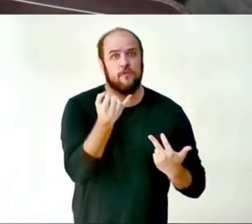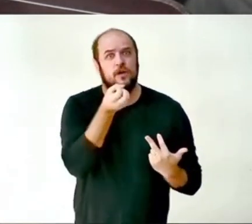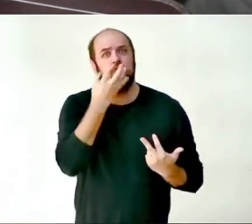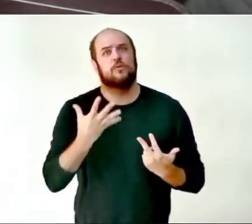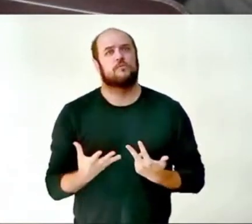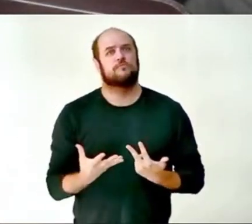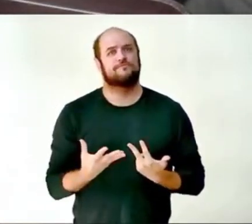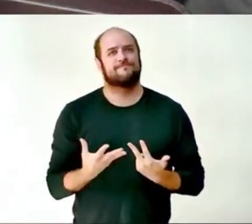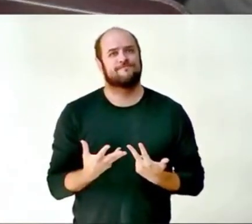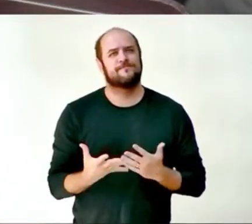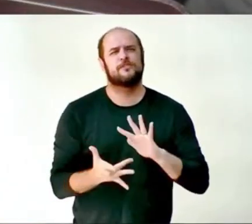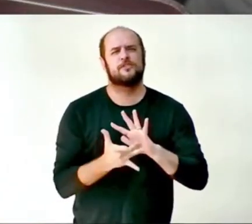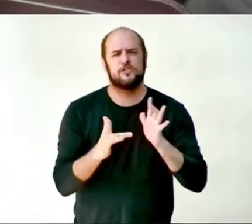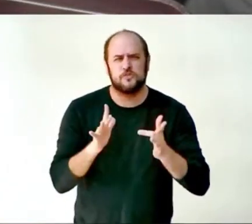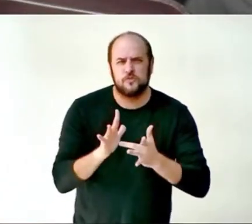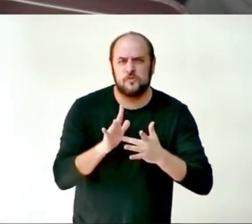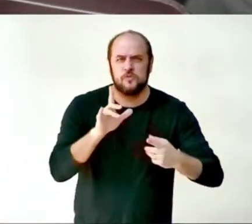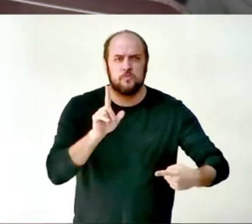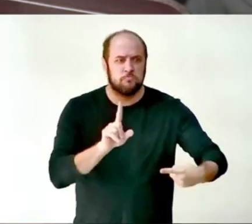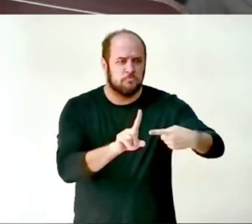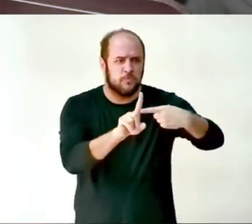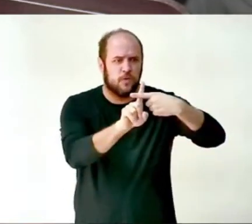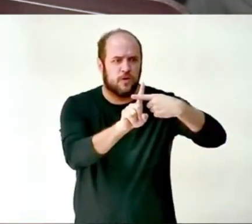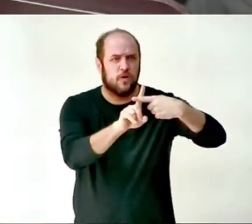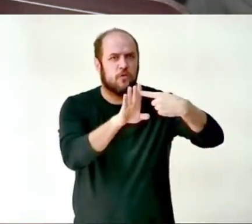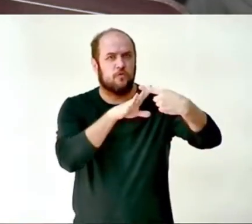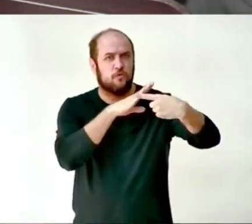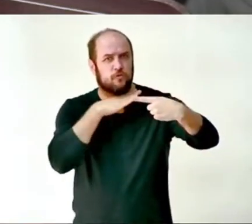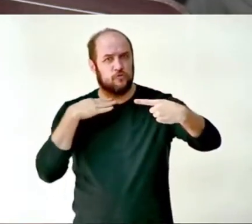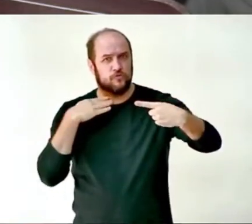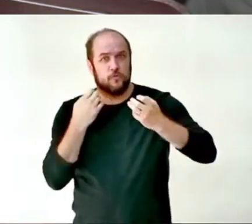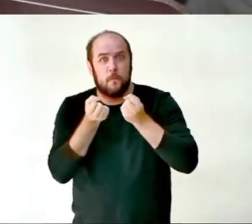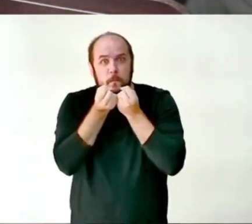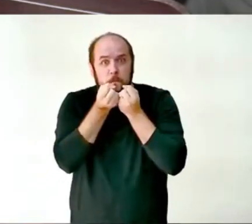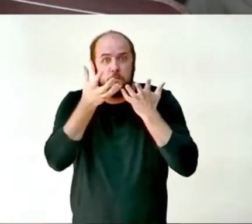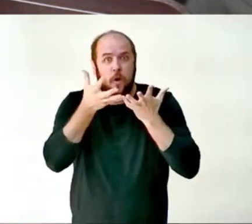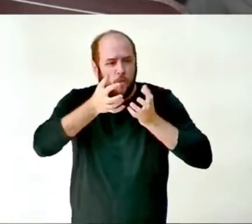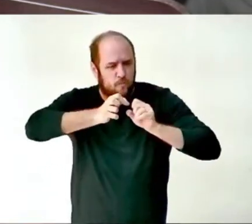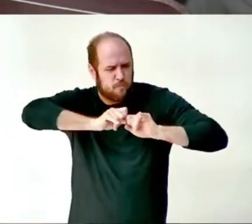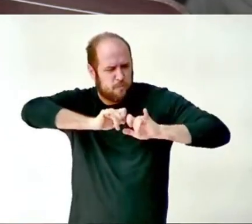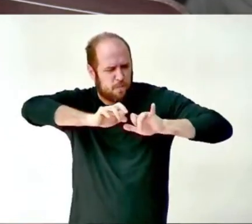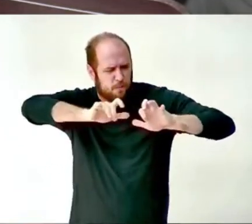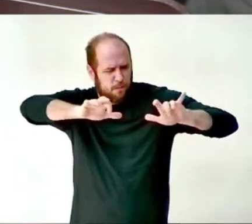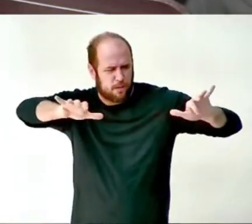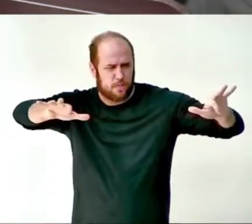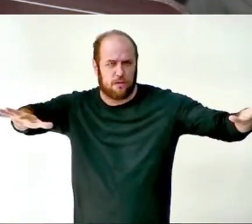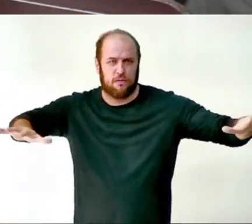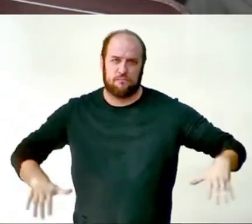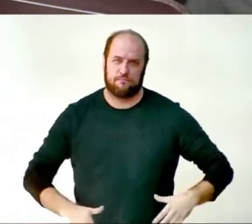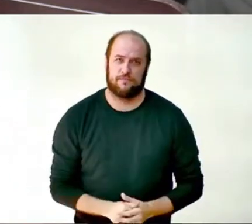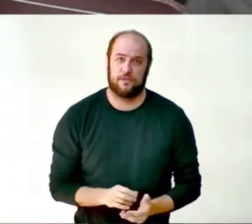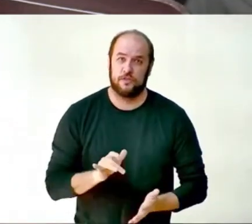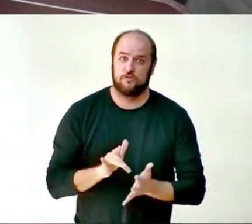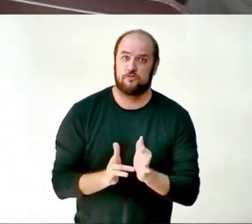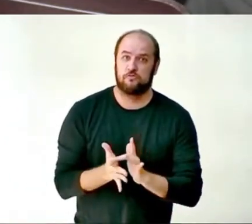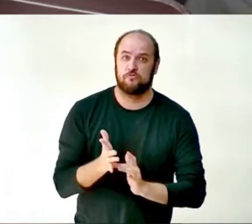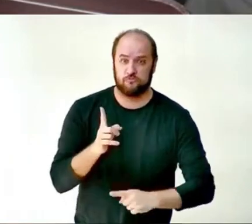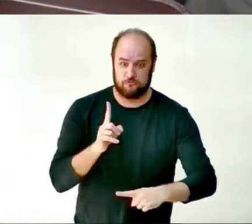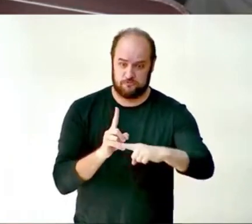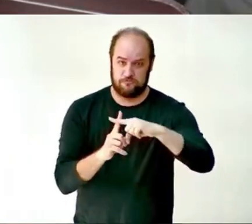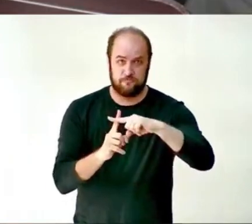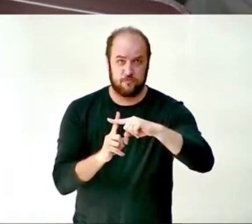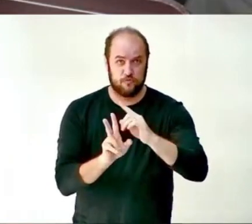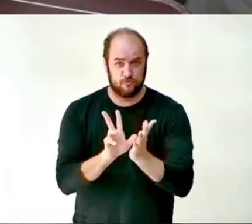Senhor Jesus Cristo morreu numa cruz para que o bem fosse espalhado. Ele ressuscitou numa cruz para que